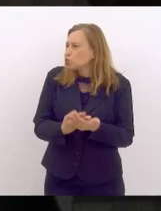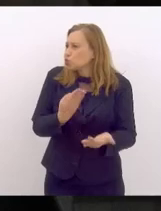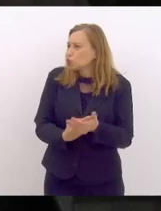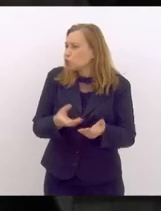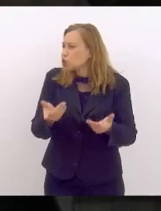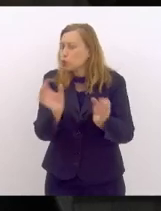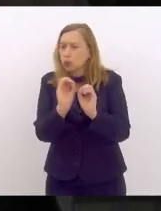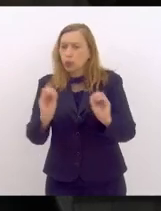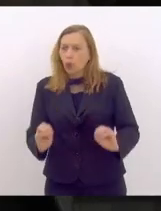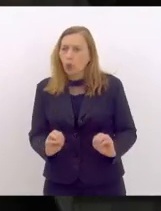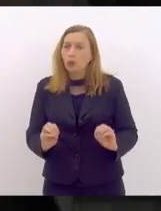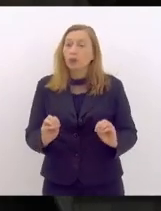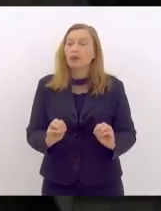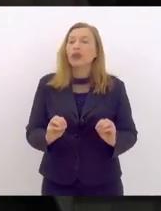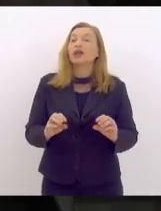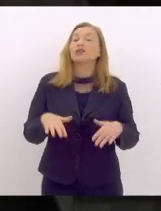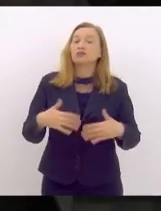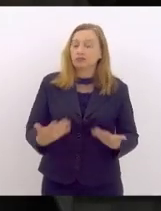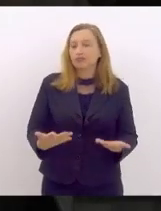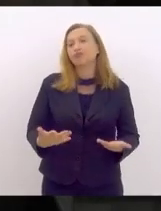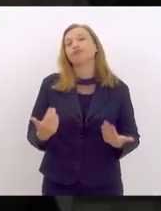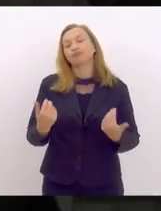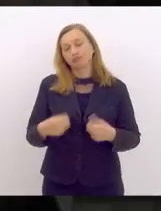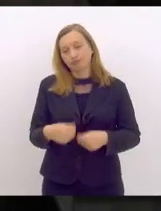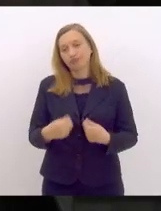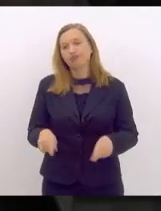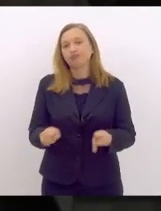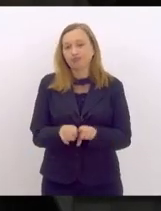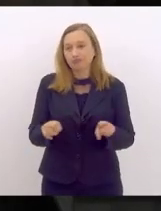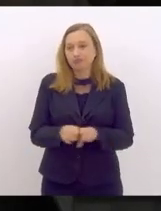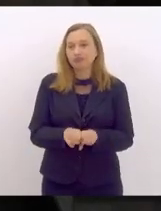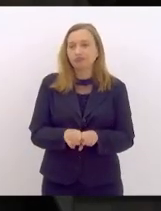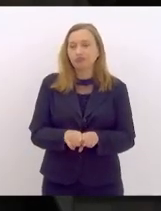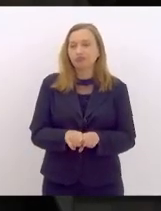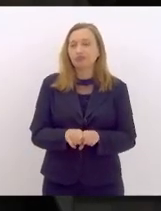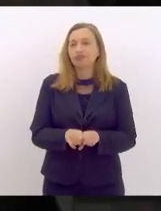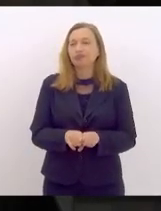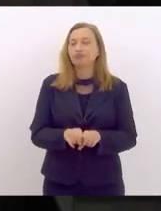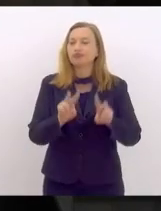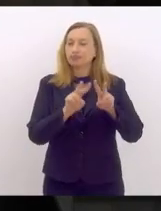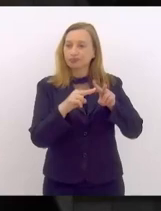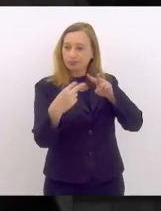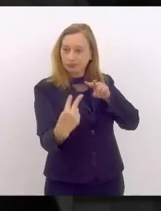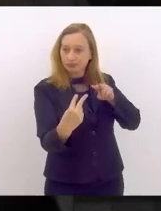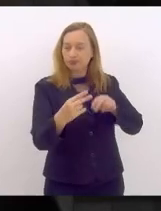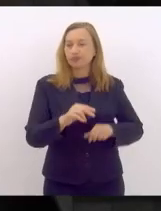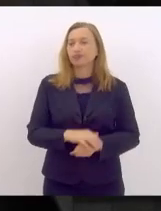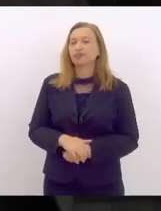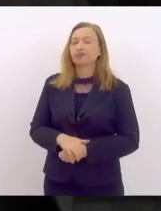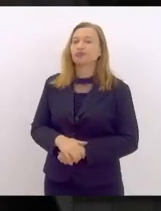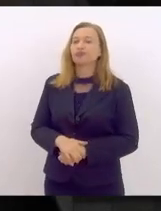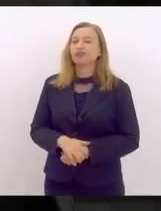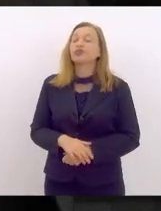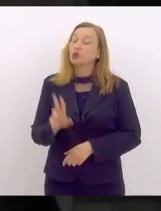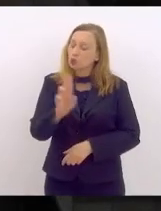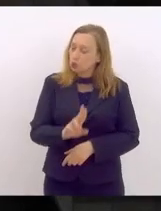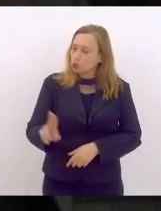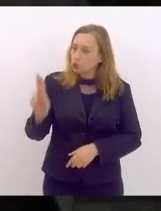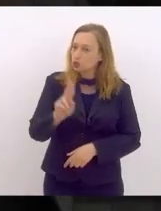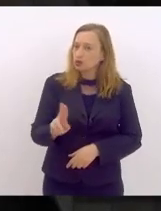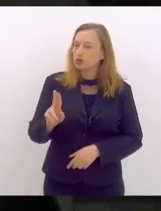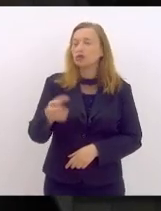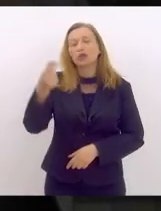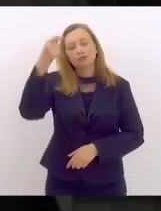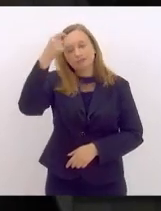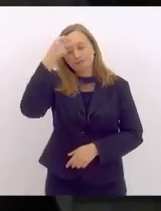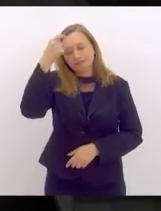aleatórias tão também é necessário que esta mídia digital seja utilizada